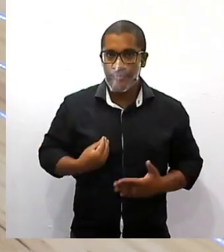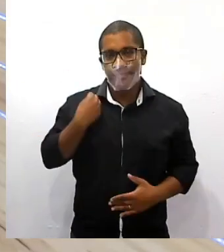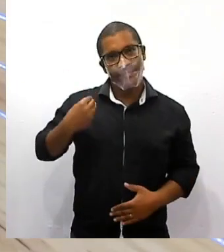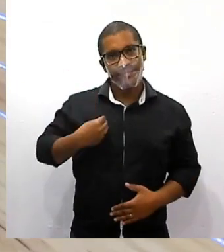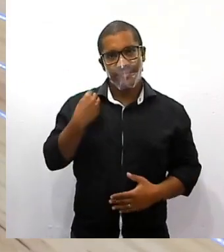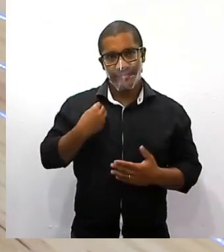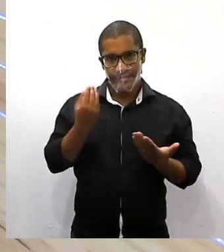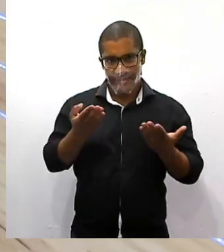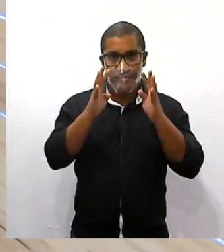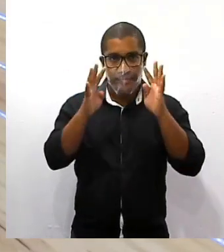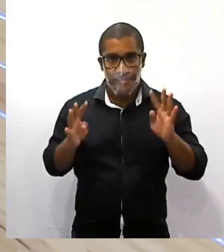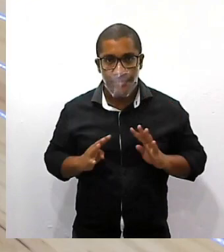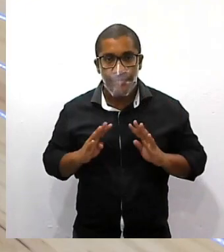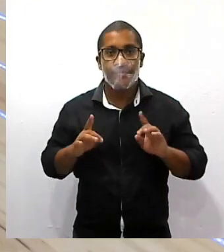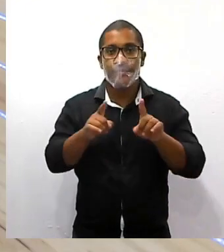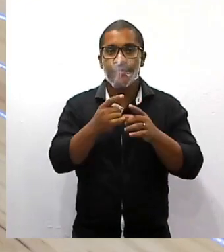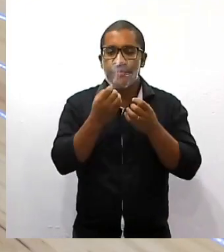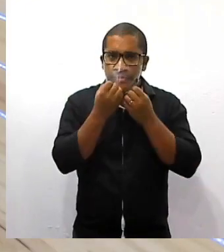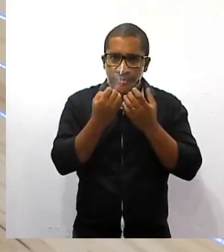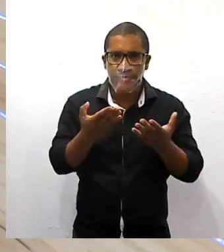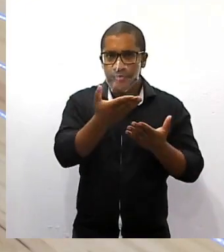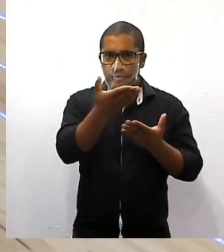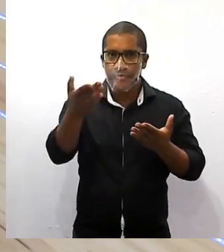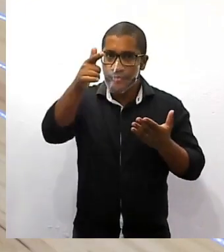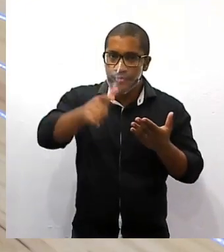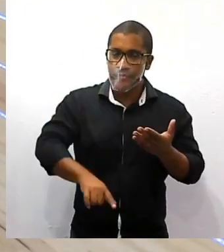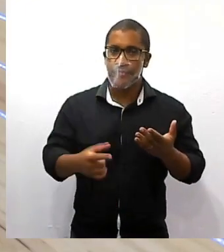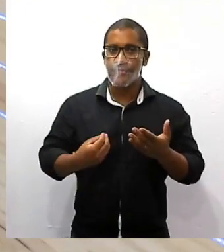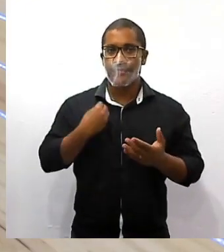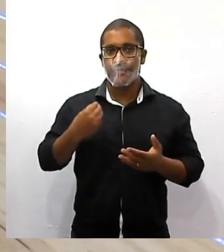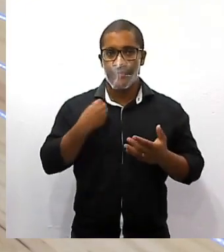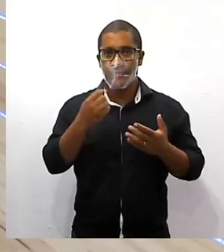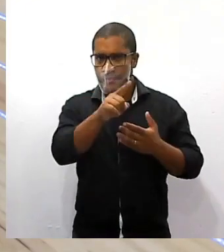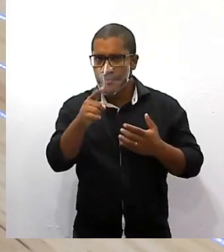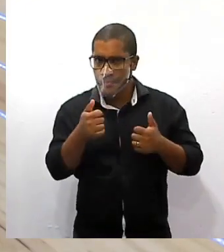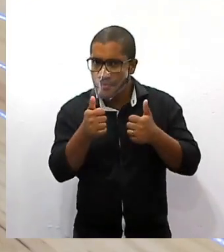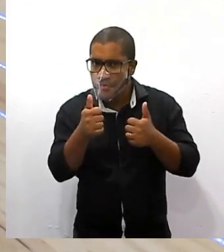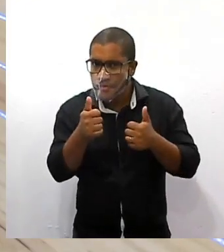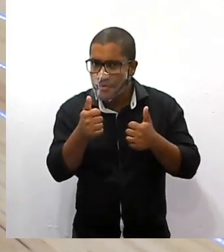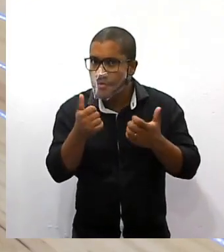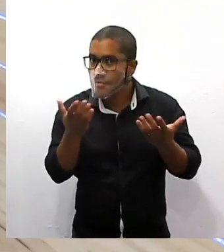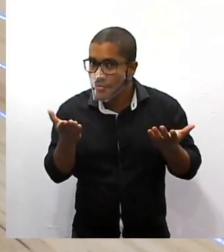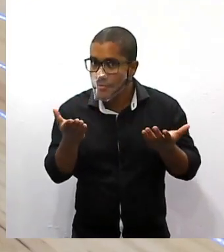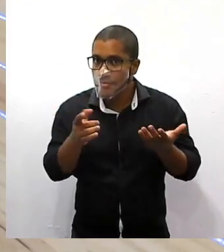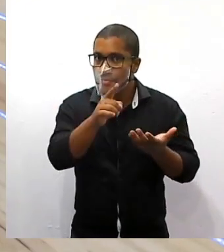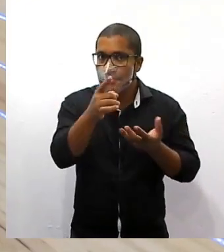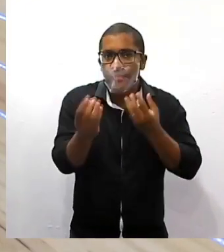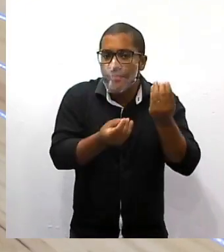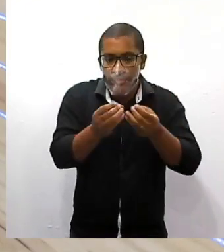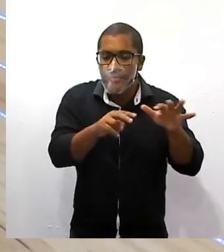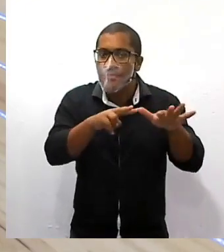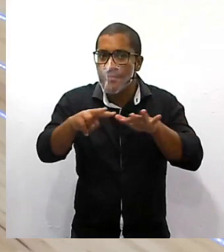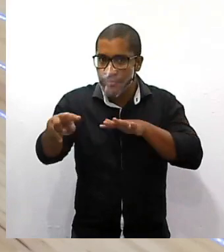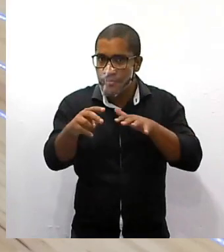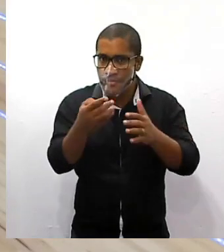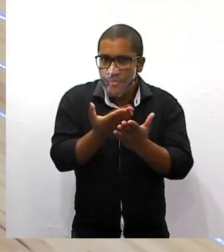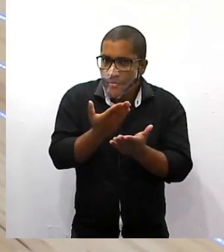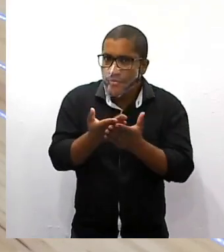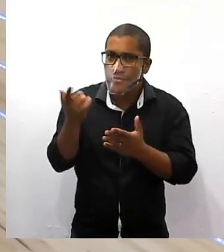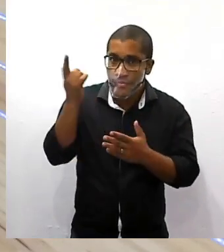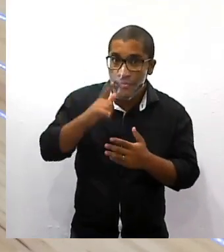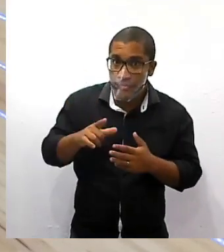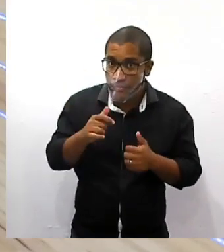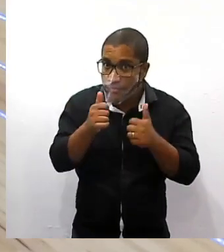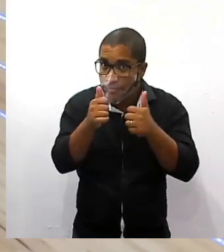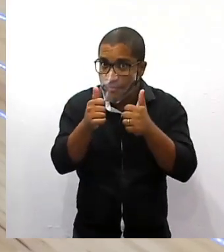Que coisa boa estar aqui mais uma vez com vocês. Como é que você está? Você está bem? Como é que foi sua semana? Você conseguiu estudar direitinho?